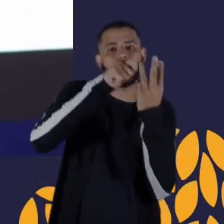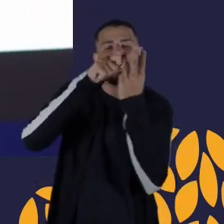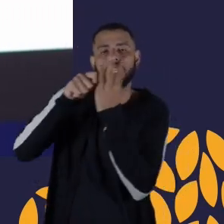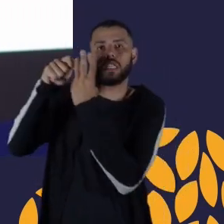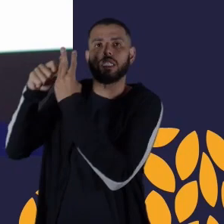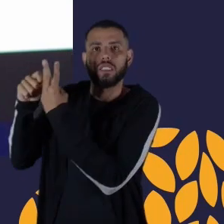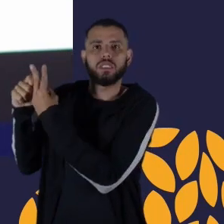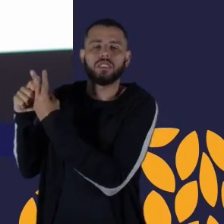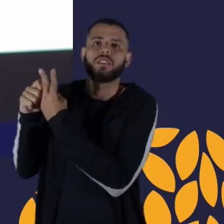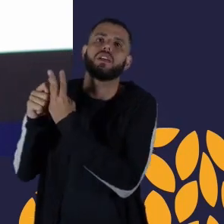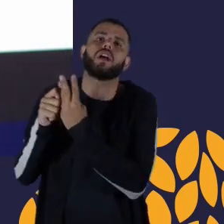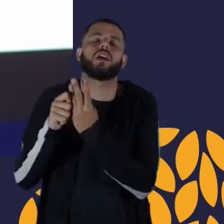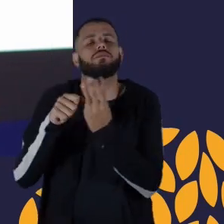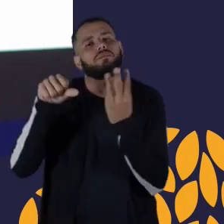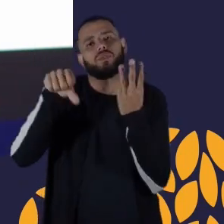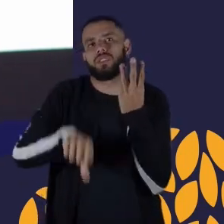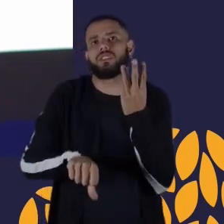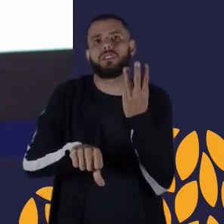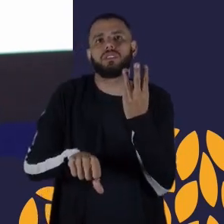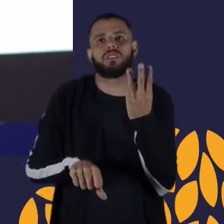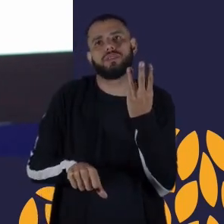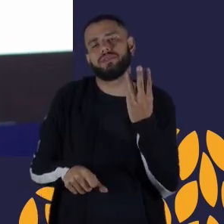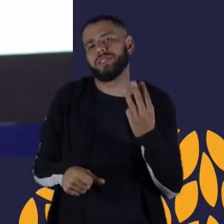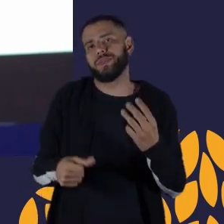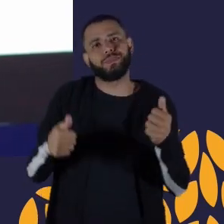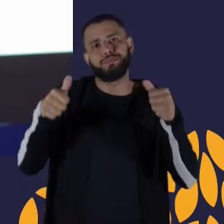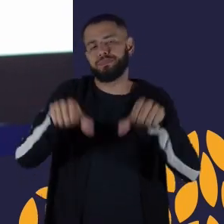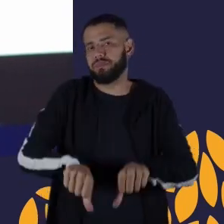dosificado. É uma burrada.